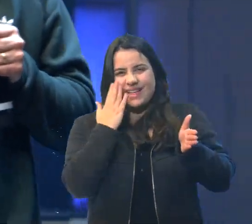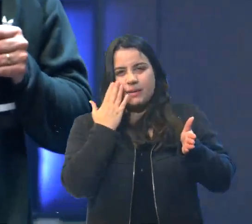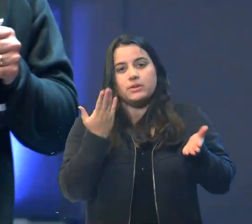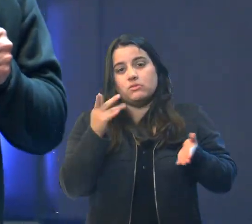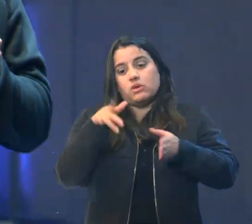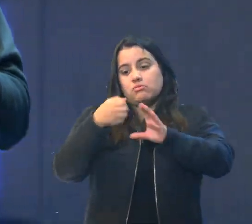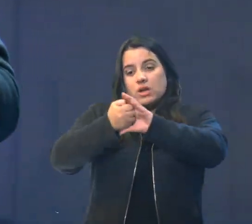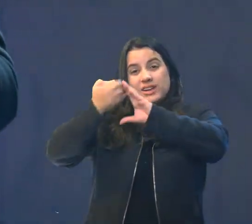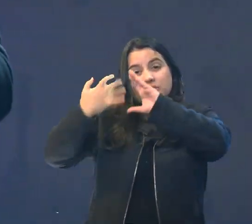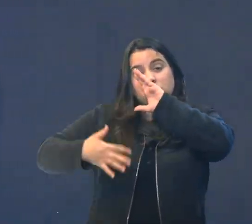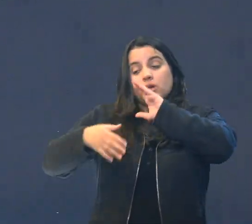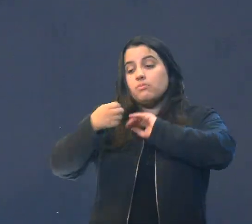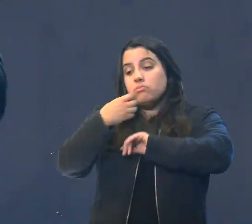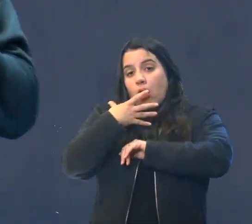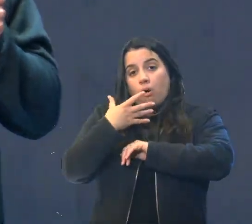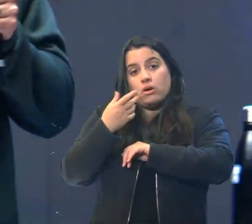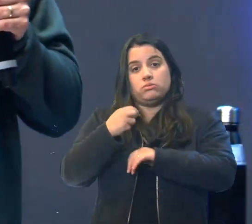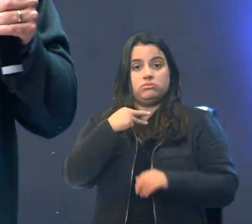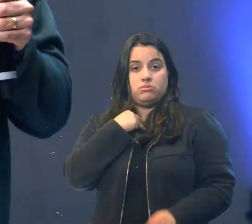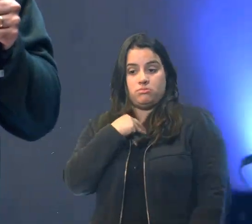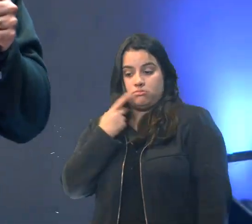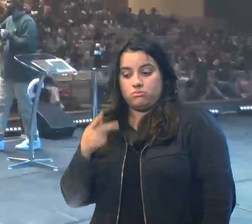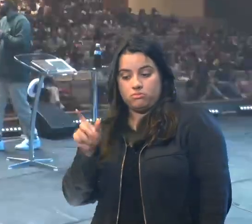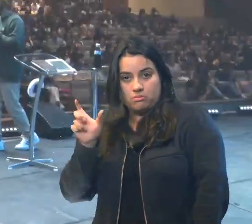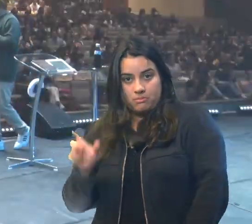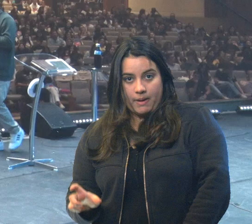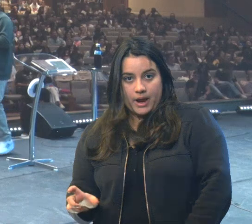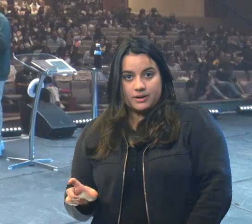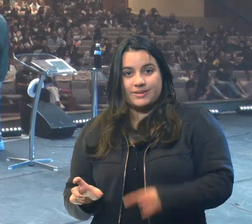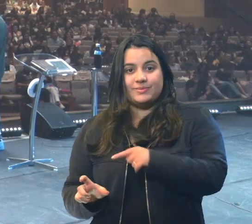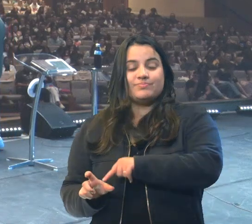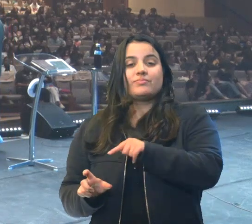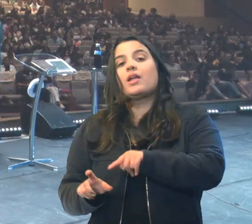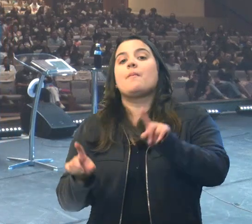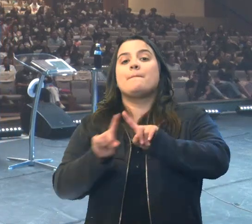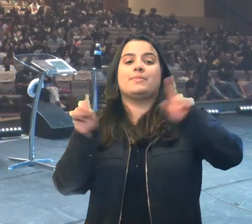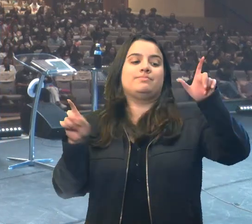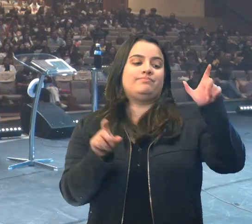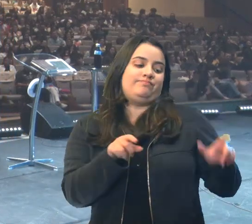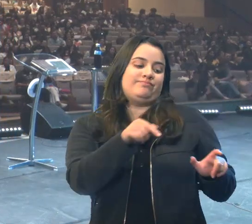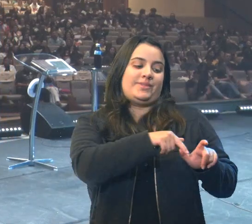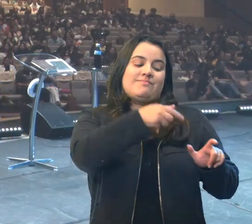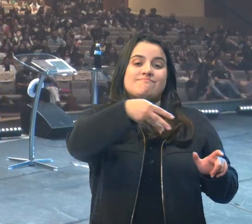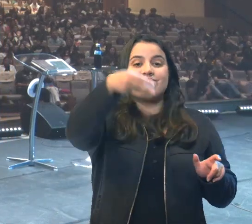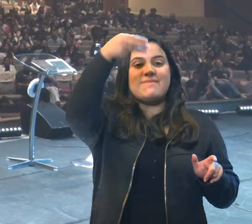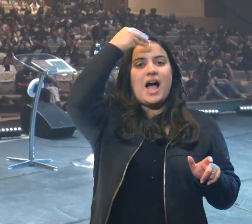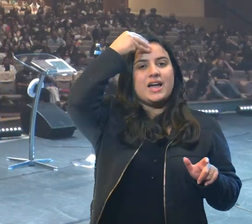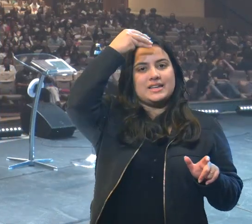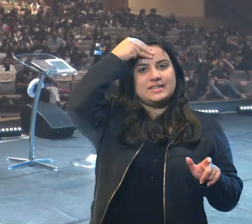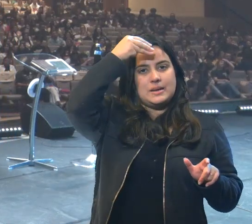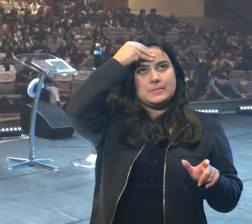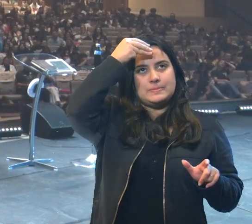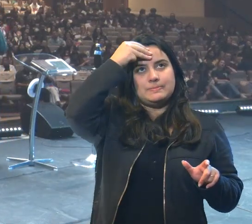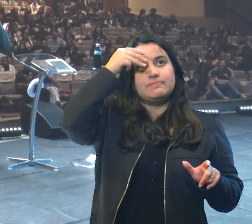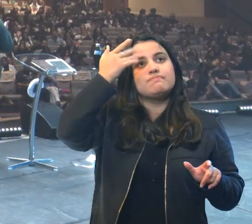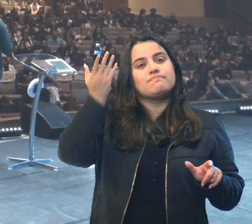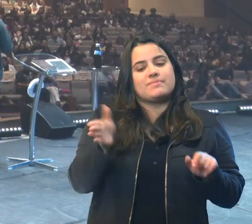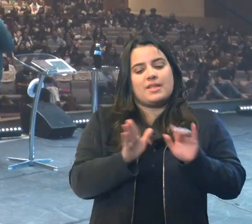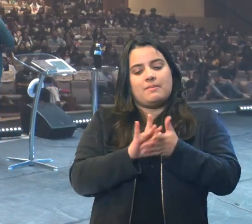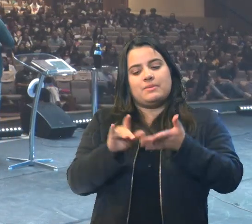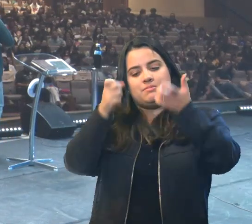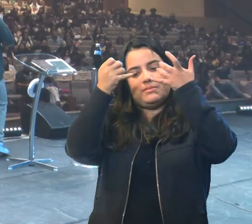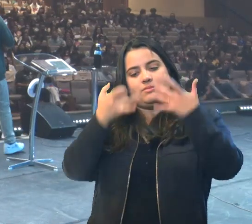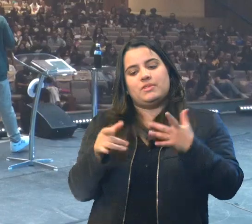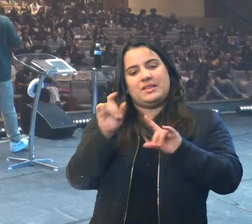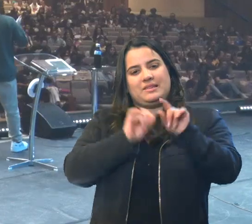de Marta. Só que a Bíblia diz também que tinha a irmã dela, a Maria. E parece, pelo que a Bíblia disse, que Maria